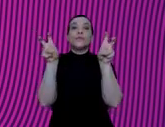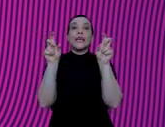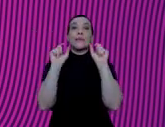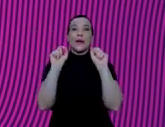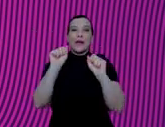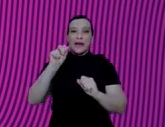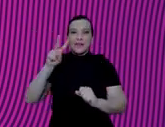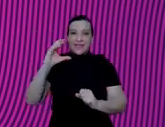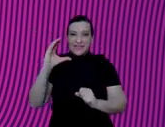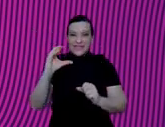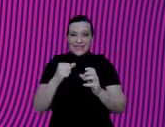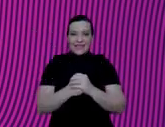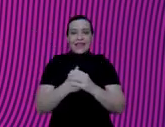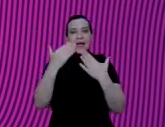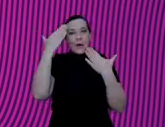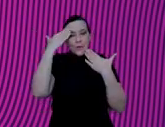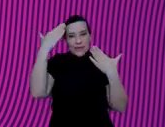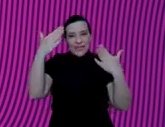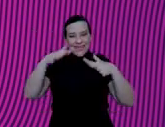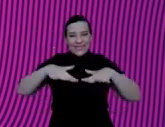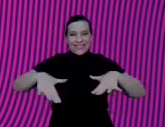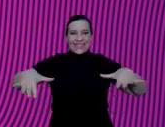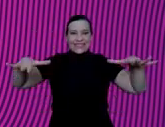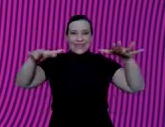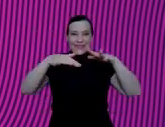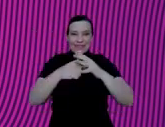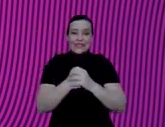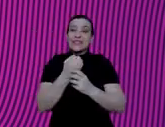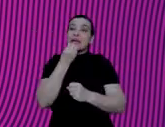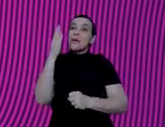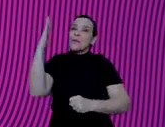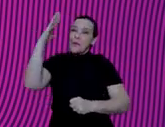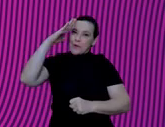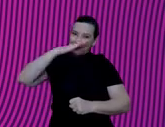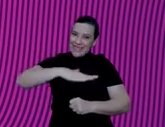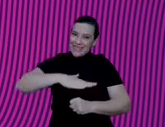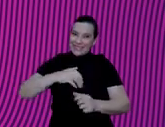Muito obrigado a todos, uma boa tarde e